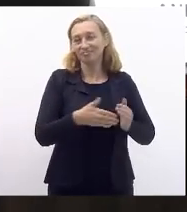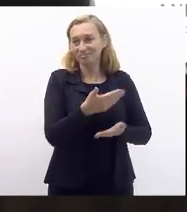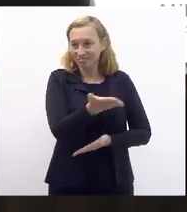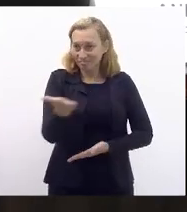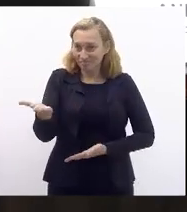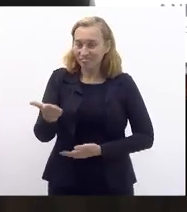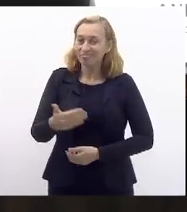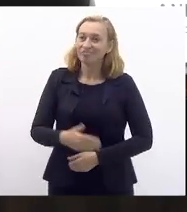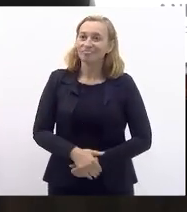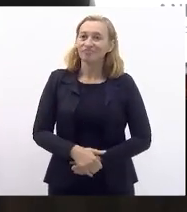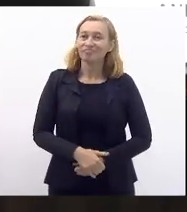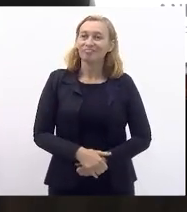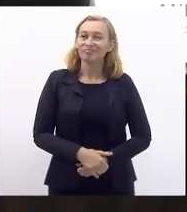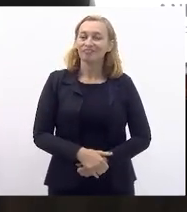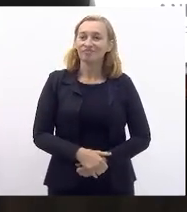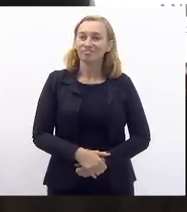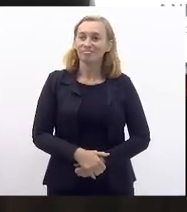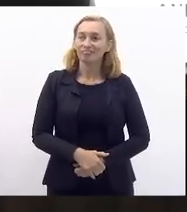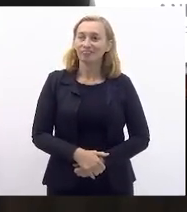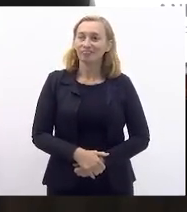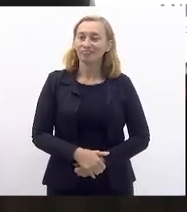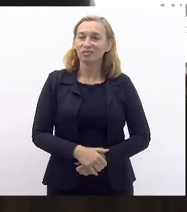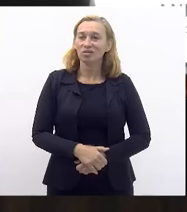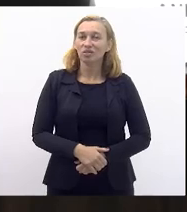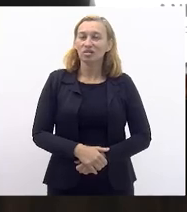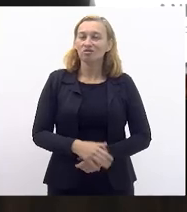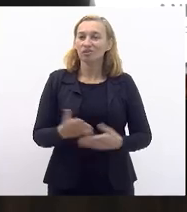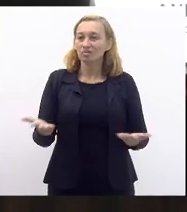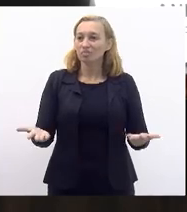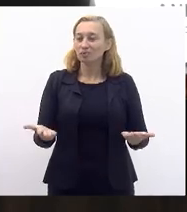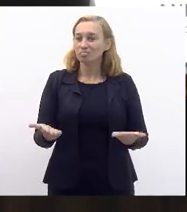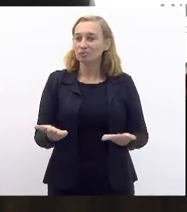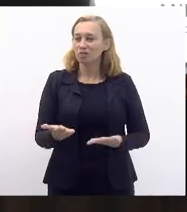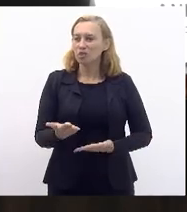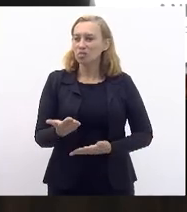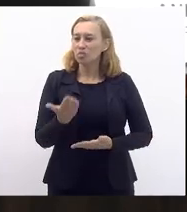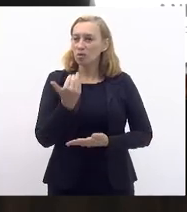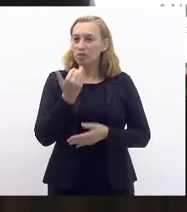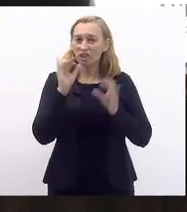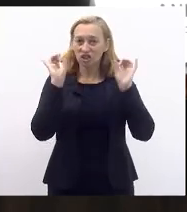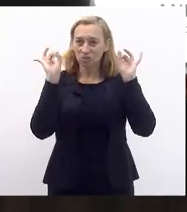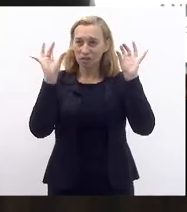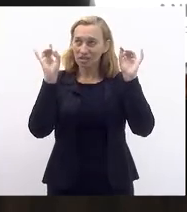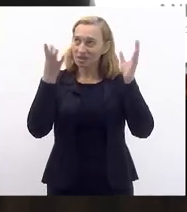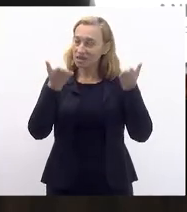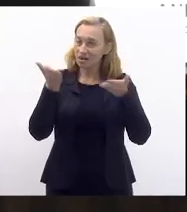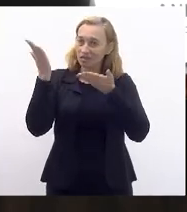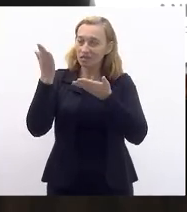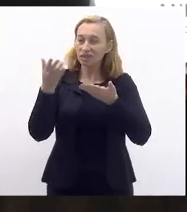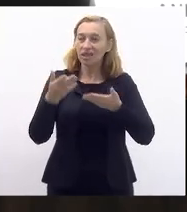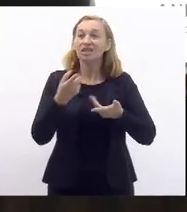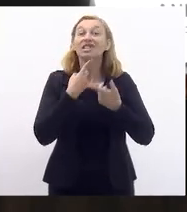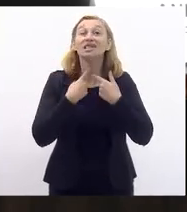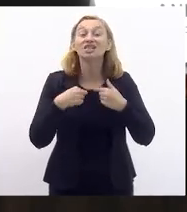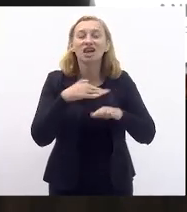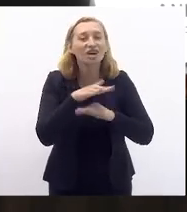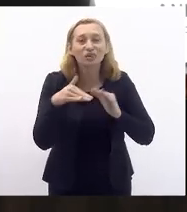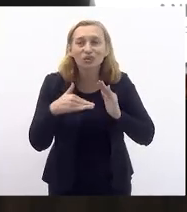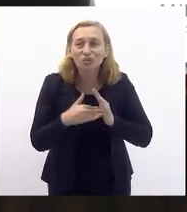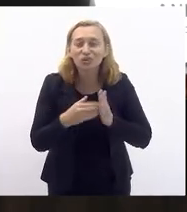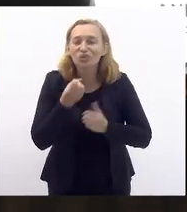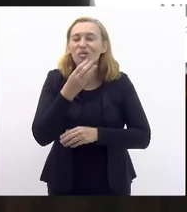que pudesse gostar aqui a galeria num Coquetel e desejar a todos